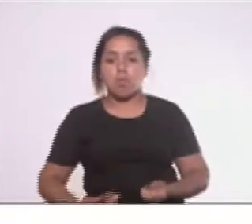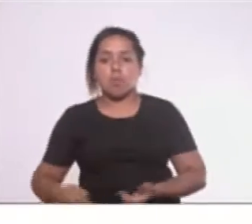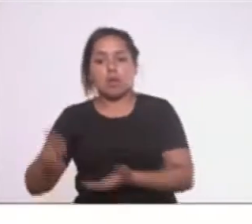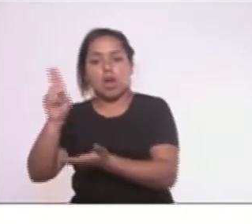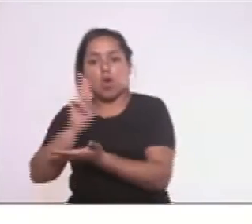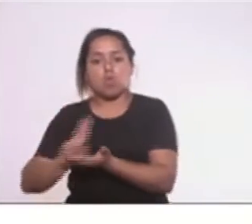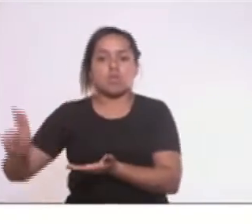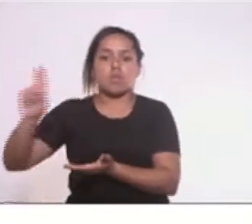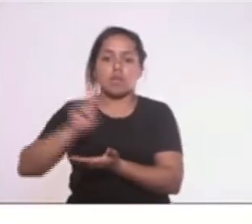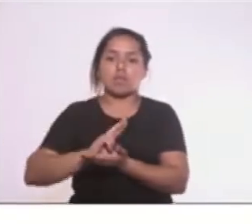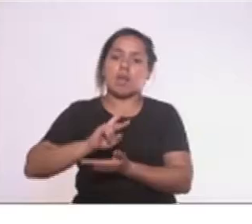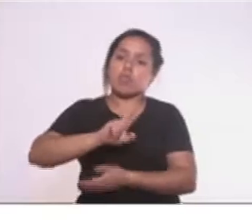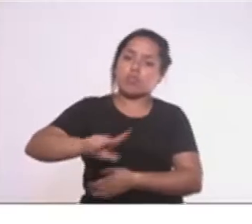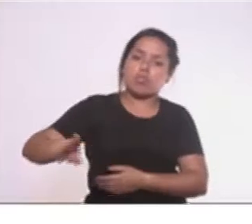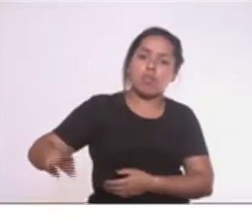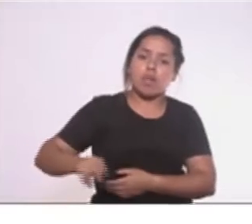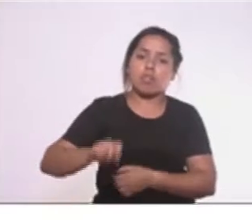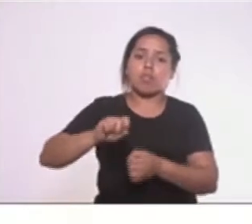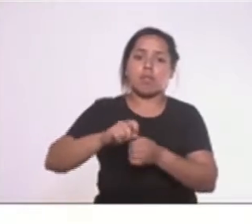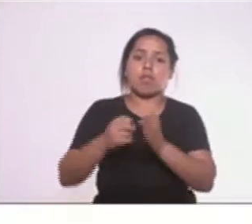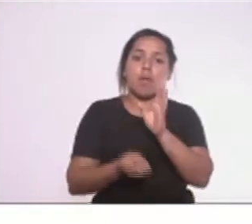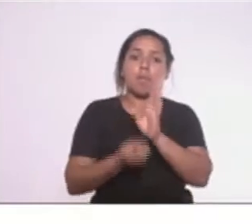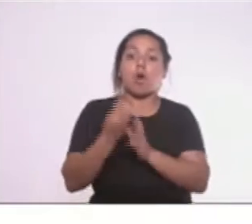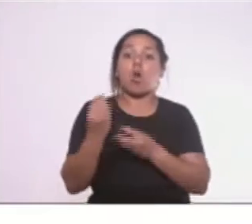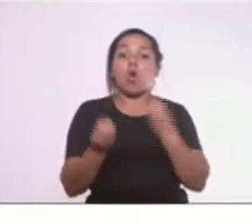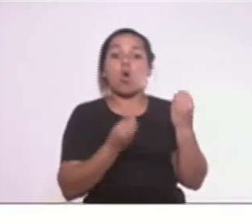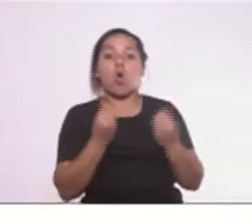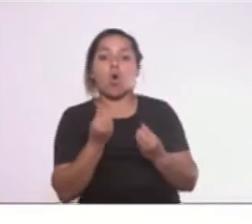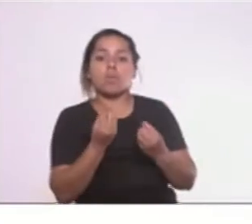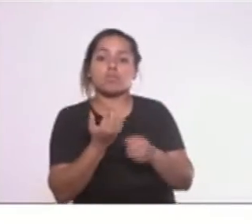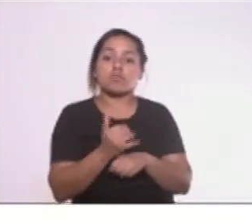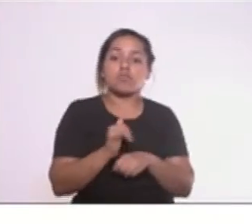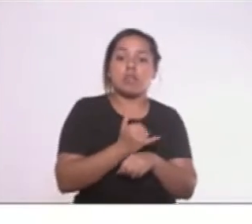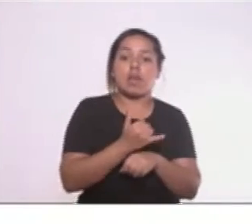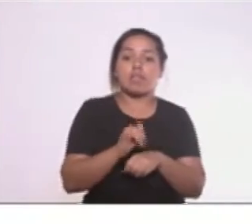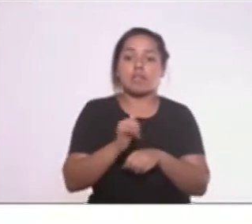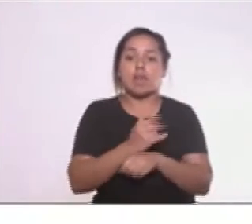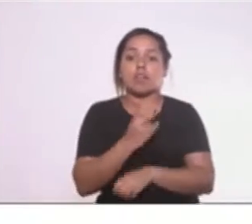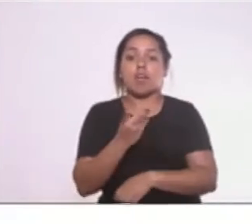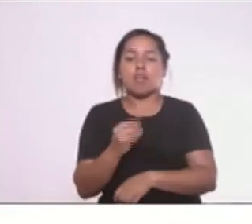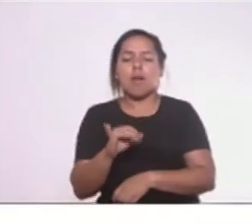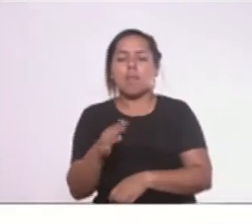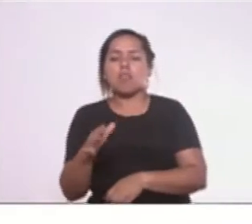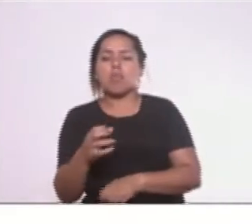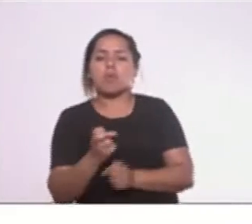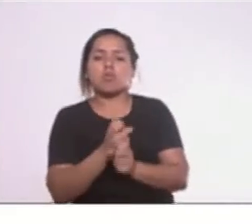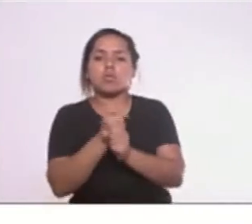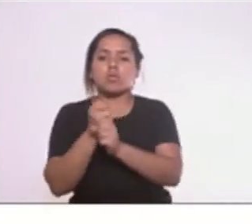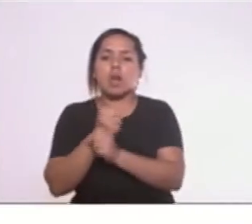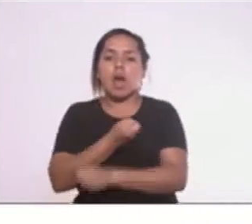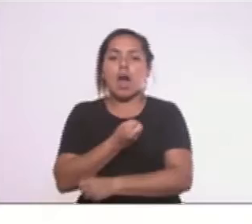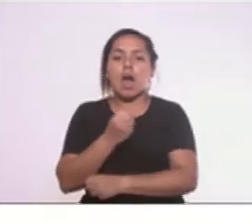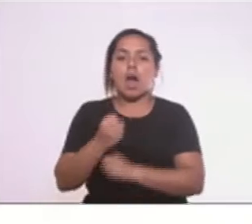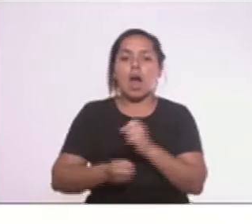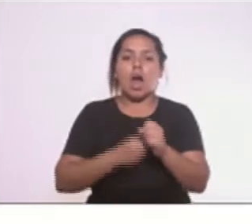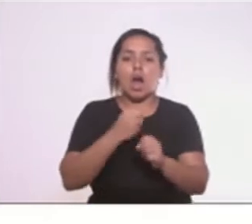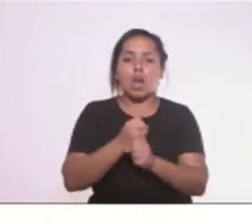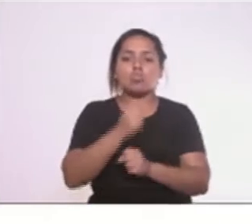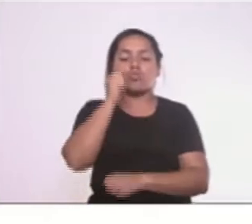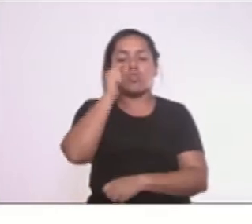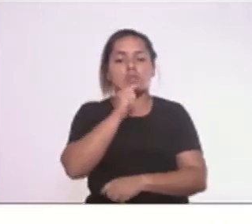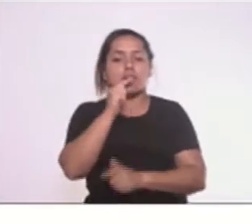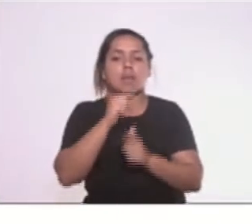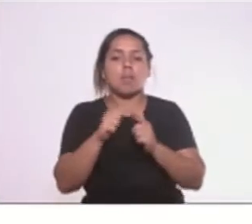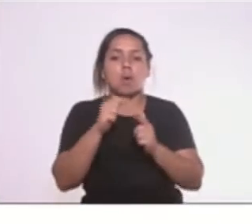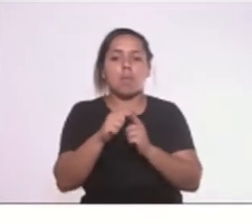com uma formulação de como que estrategicamente, no médio e no longo prazos, o Estado pretende sair desse quadro